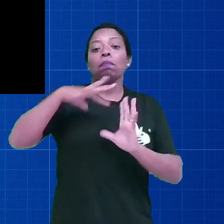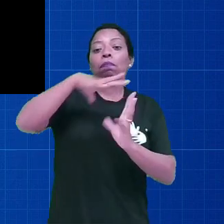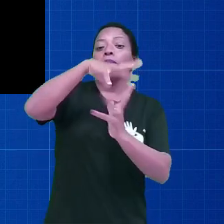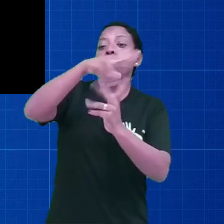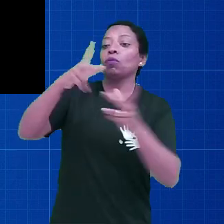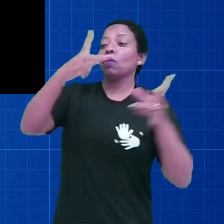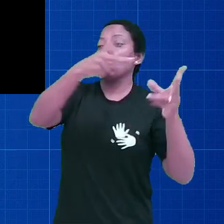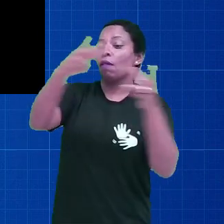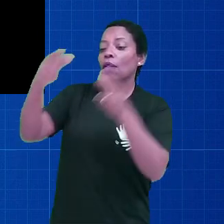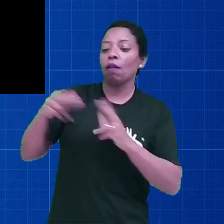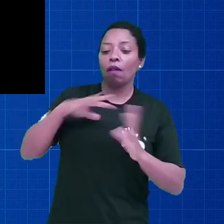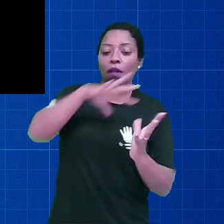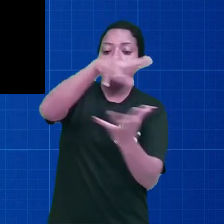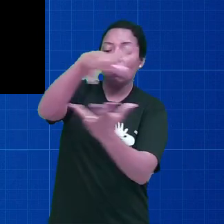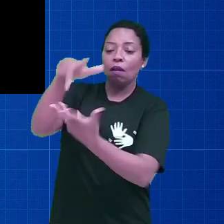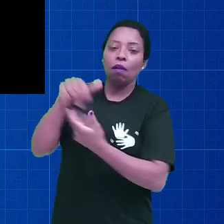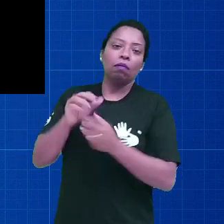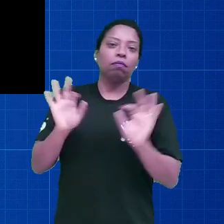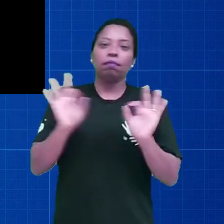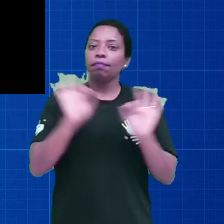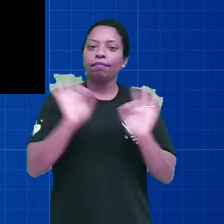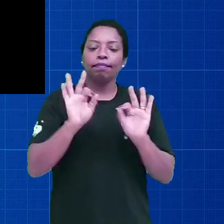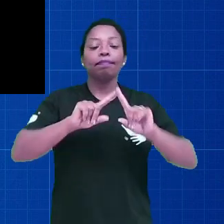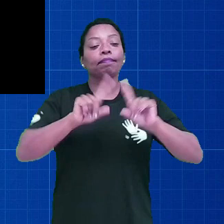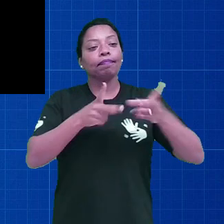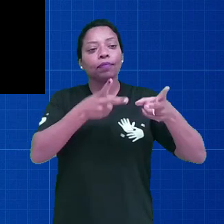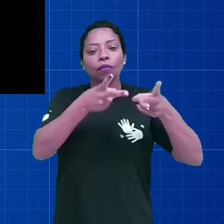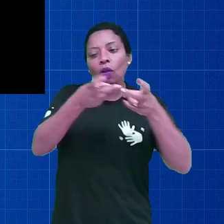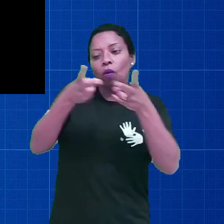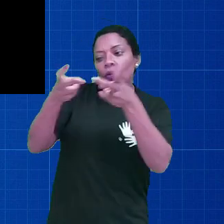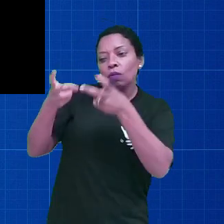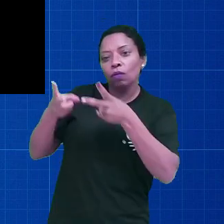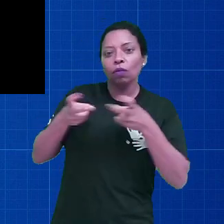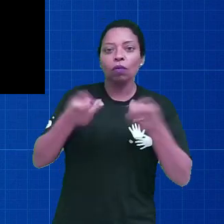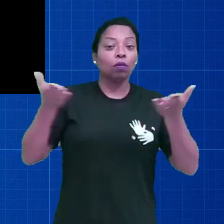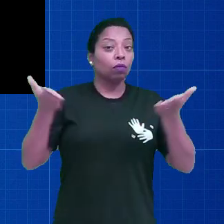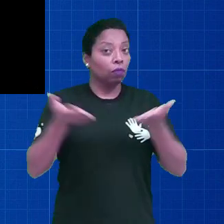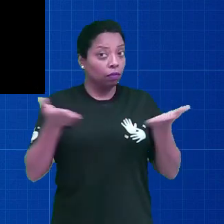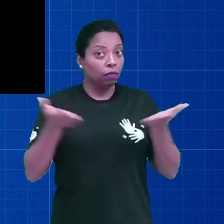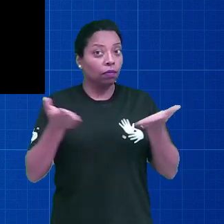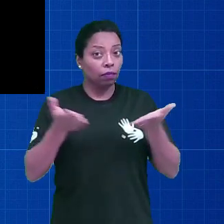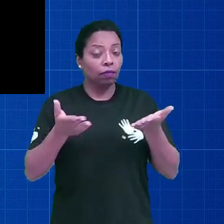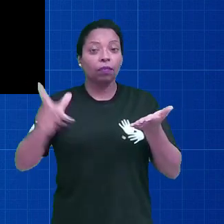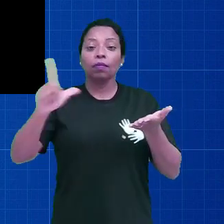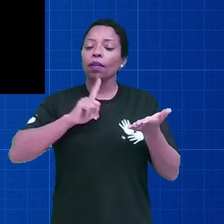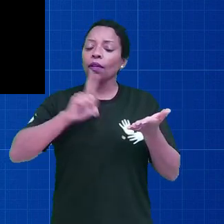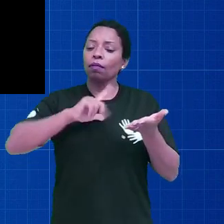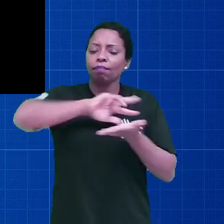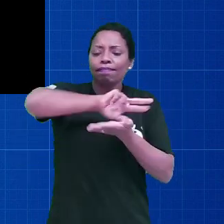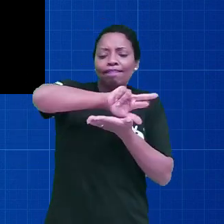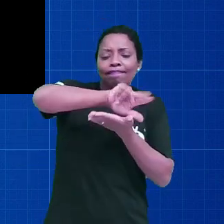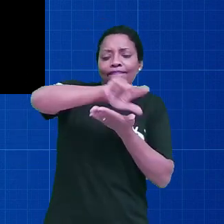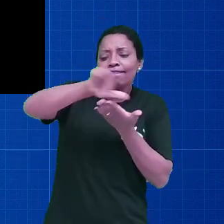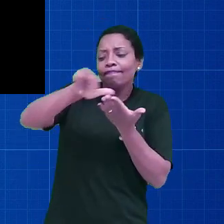mostrar para vocês que a observação, né, o sistema de observação que nós temos hoje, ele envolve uma série